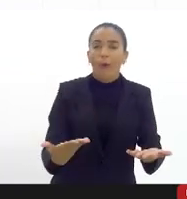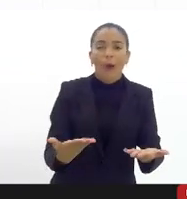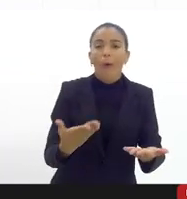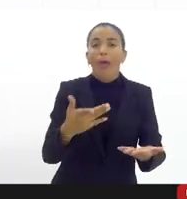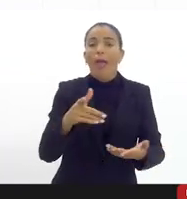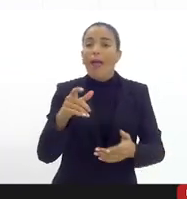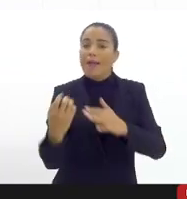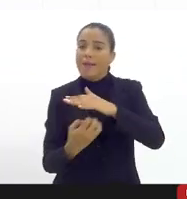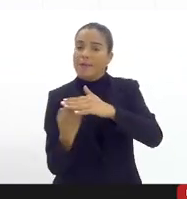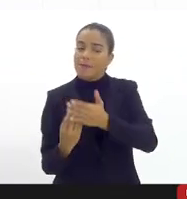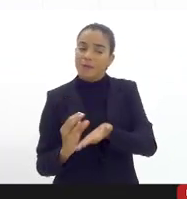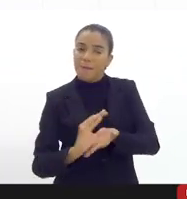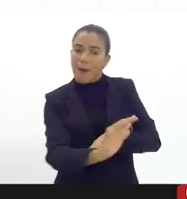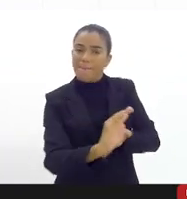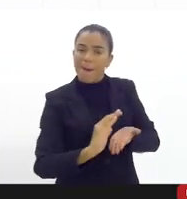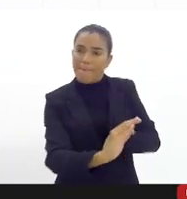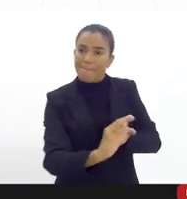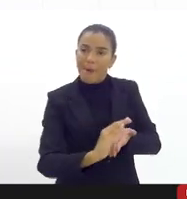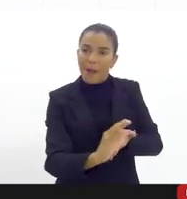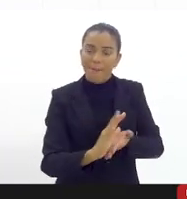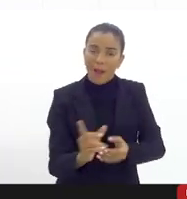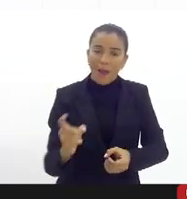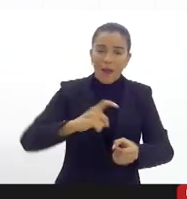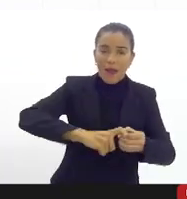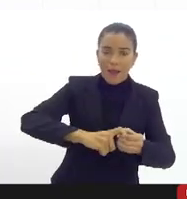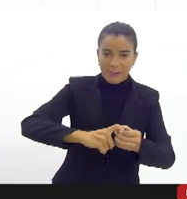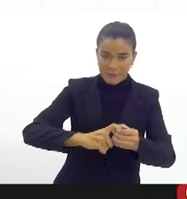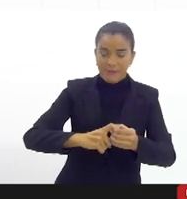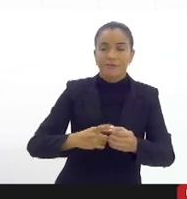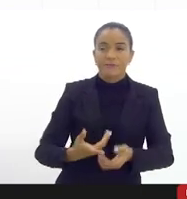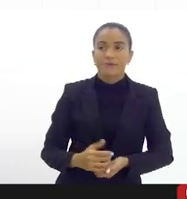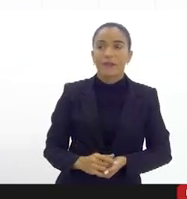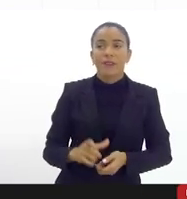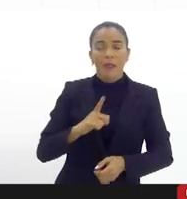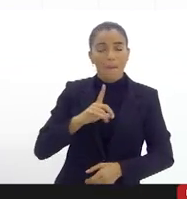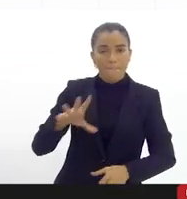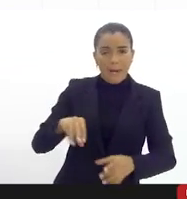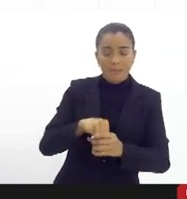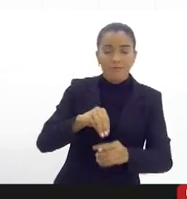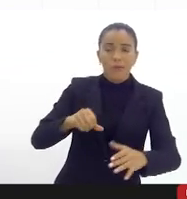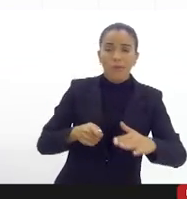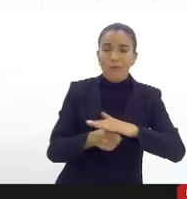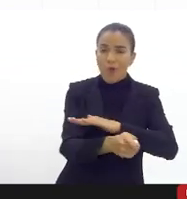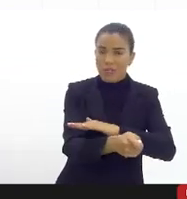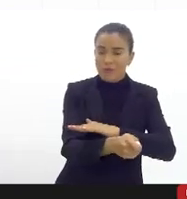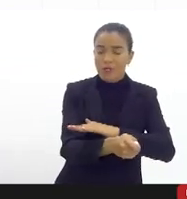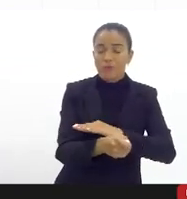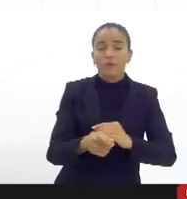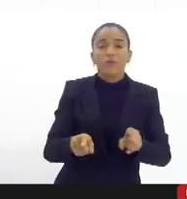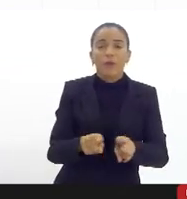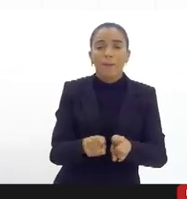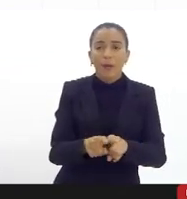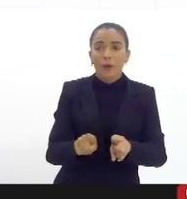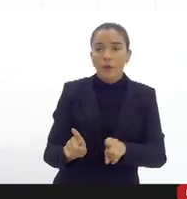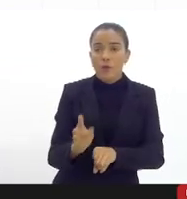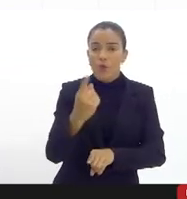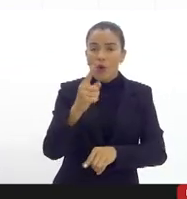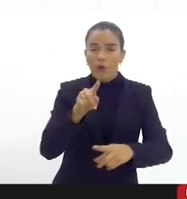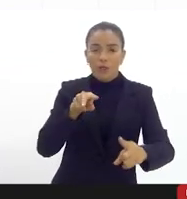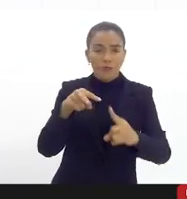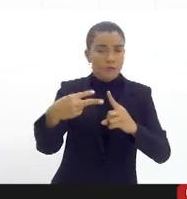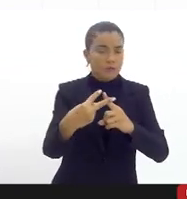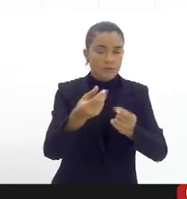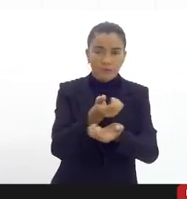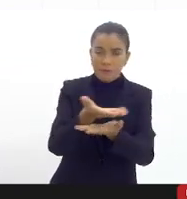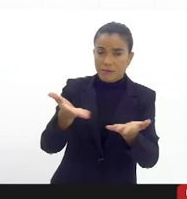matérias né que pertencem esses grandes grupos e portanto são de propriedades dos fundos de investimentos e Uma das uma outro aspecto que eu